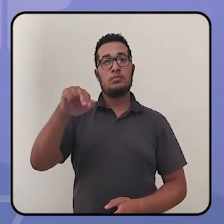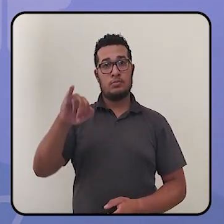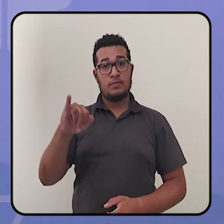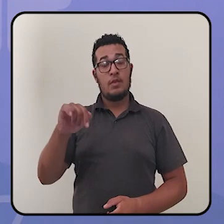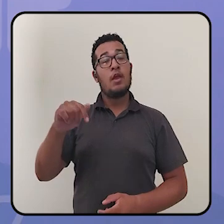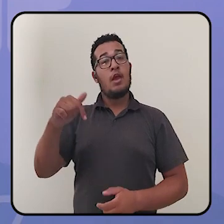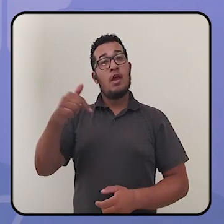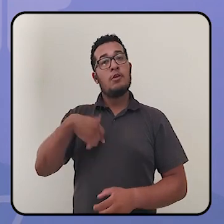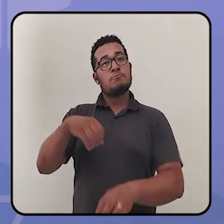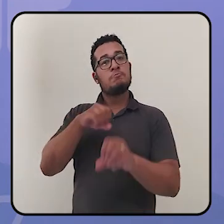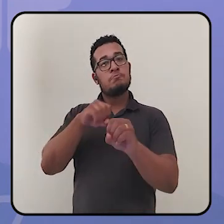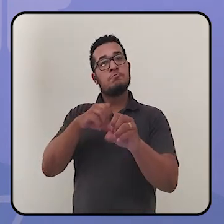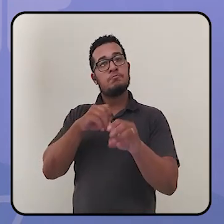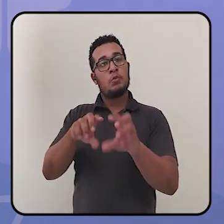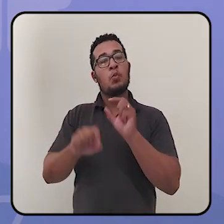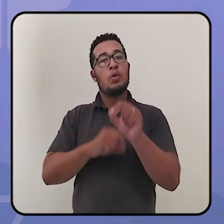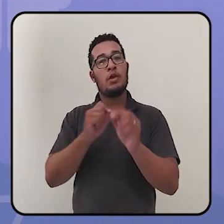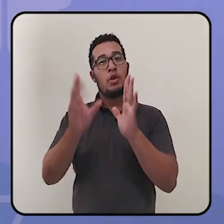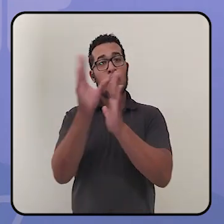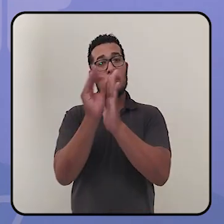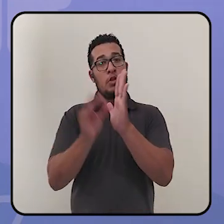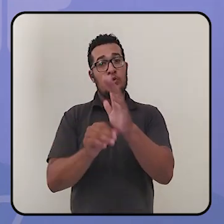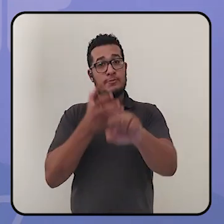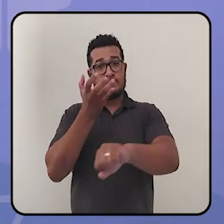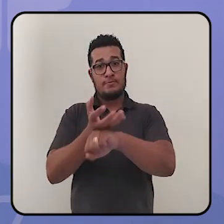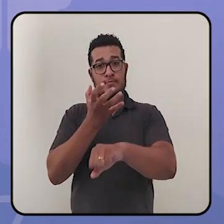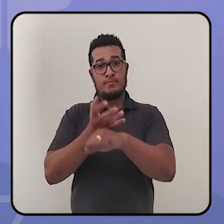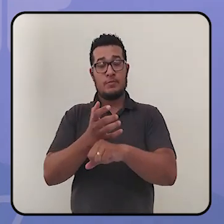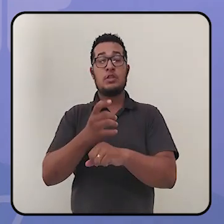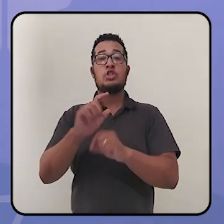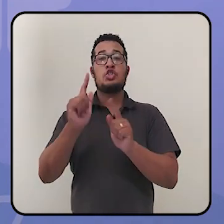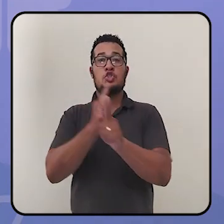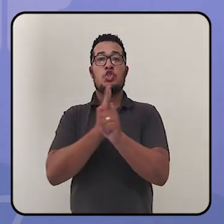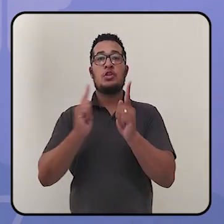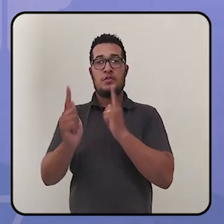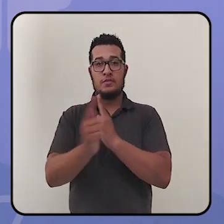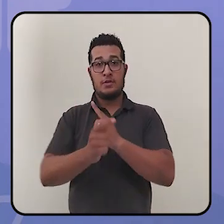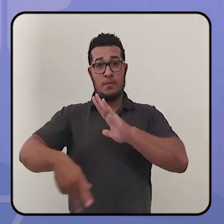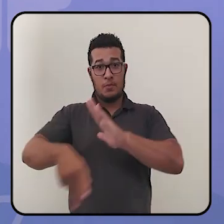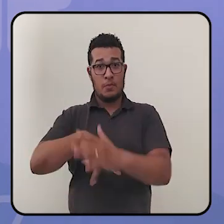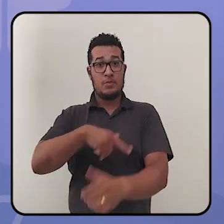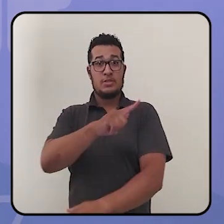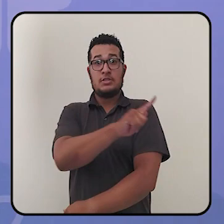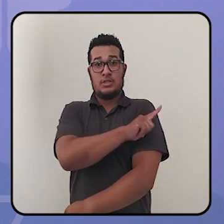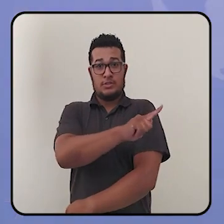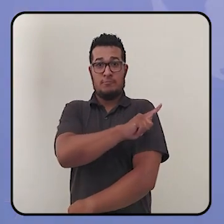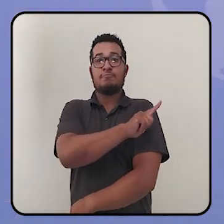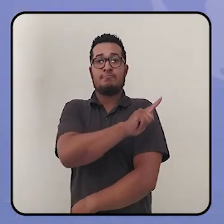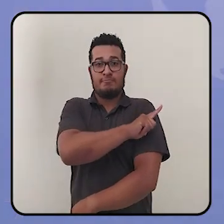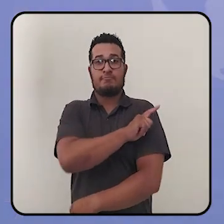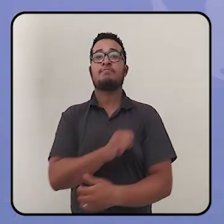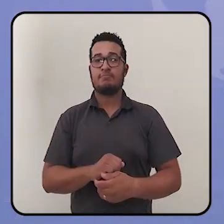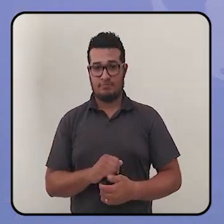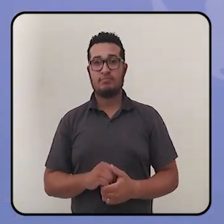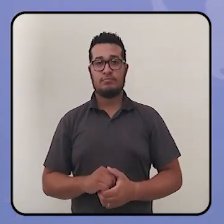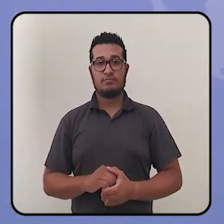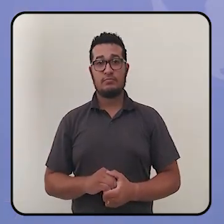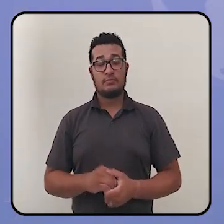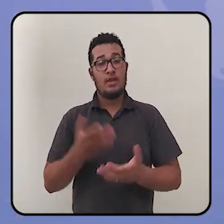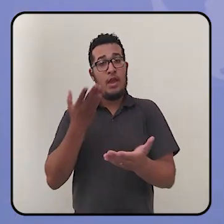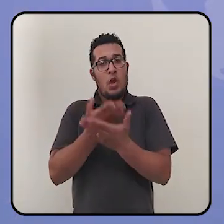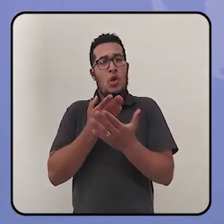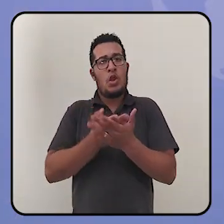dessa disciplina tão importante, tão fascinante, que é História. E na aula de hoje, iremos compreender um assunto